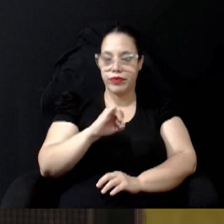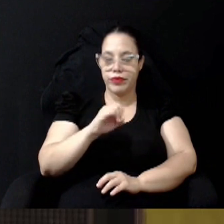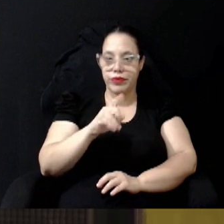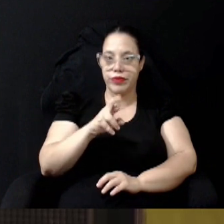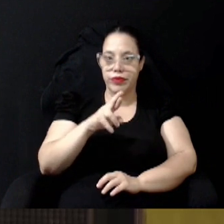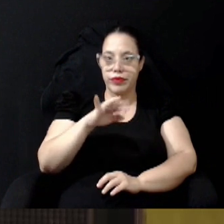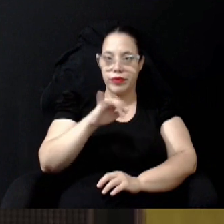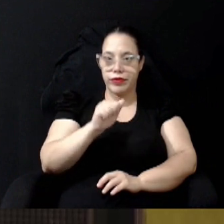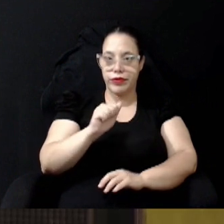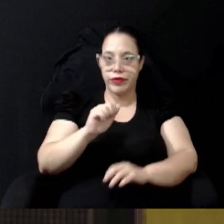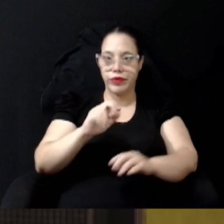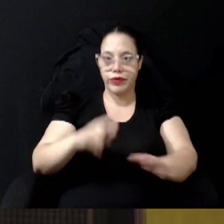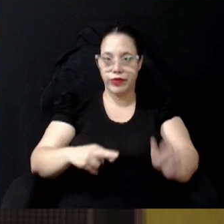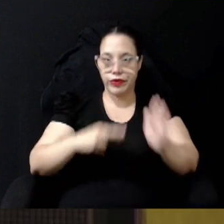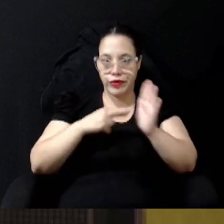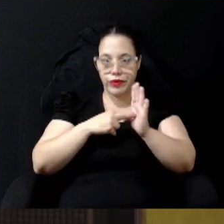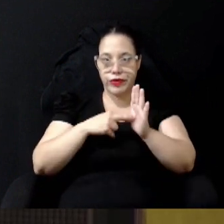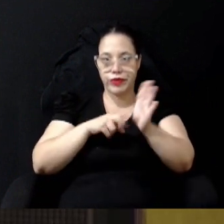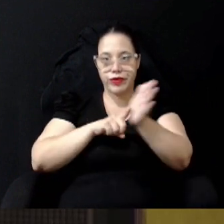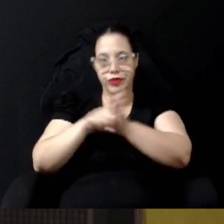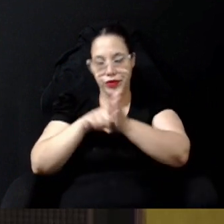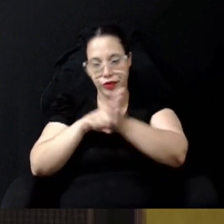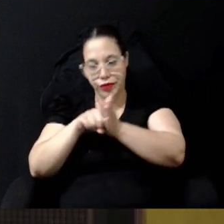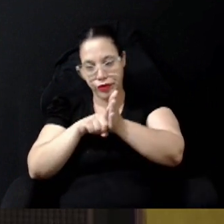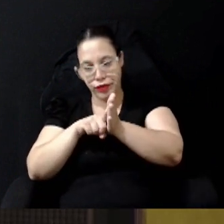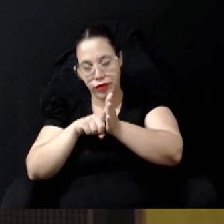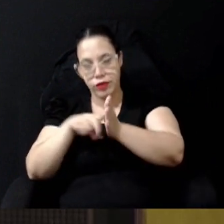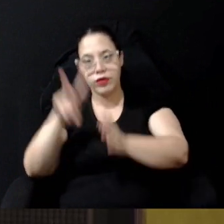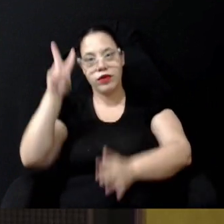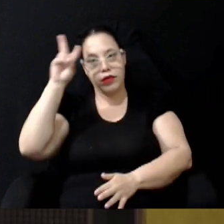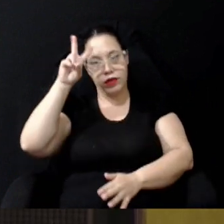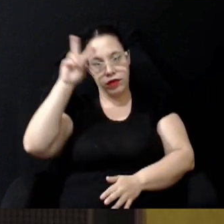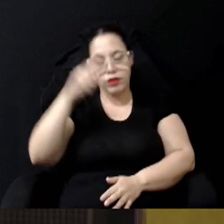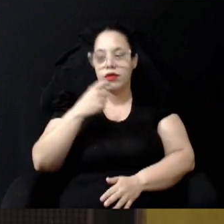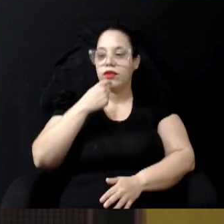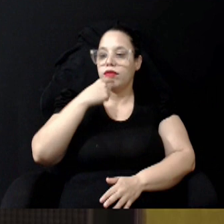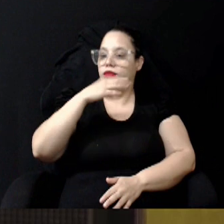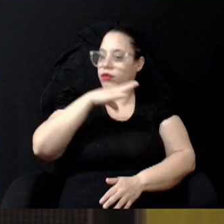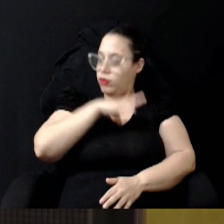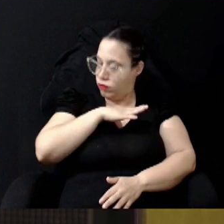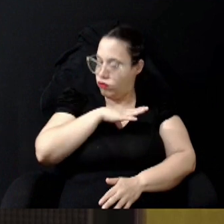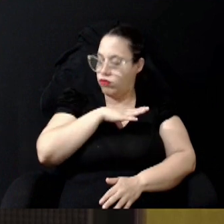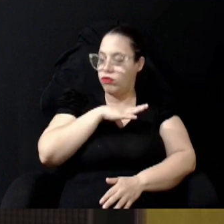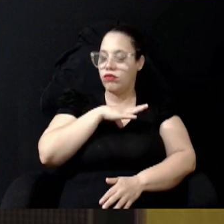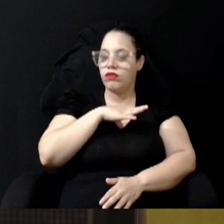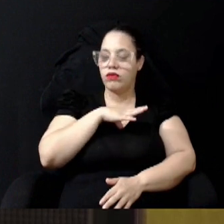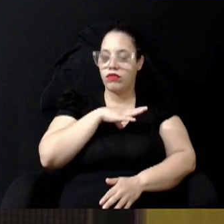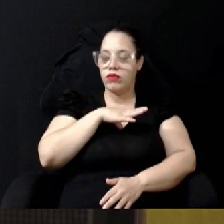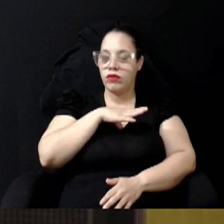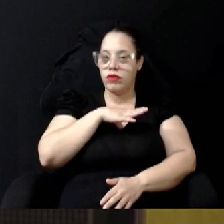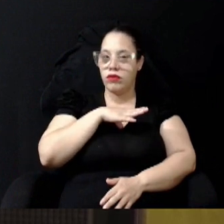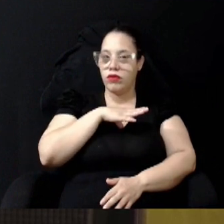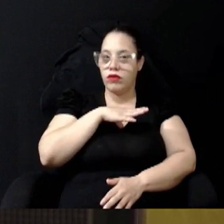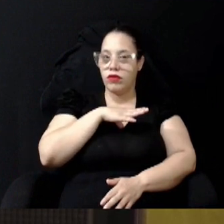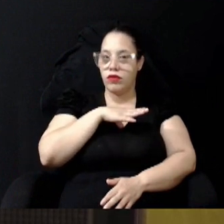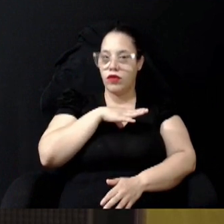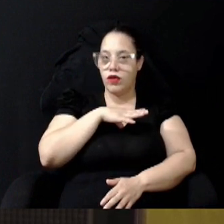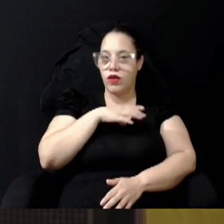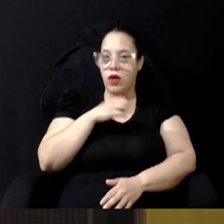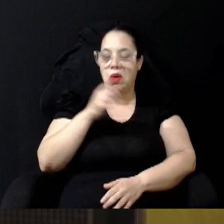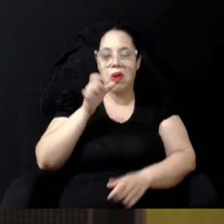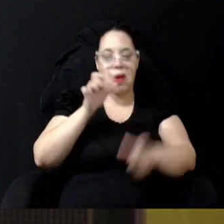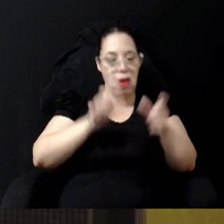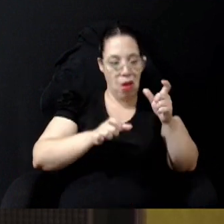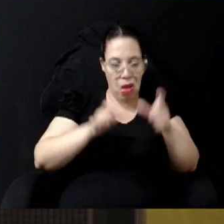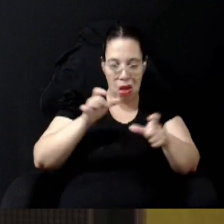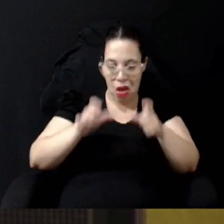reconhecido pesquisador da história da cidade de Campinas e de seus personagens,